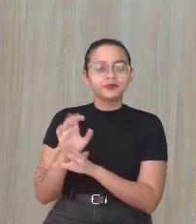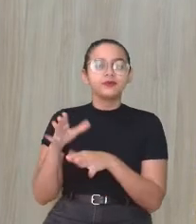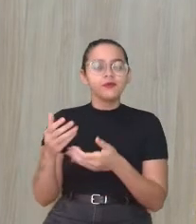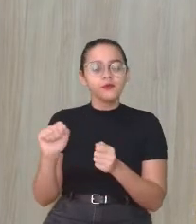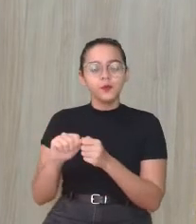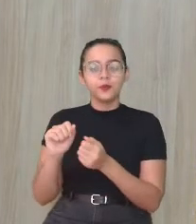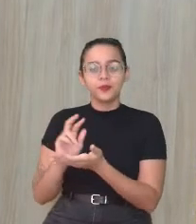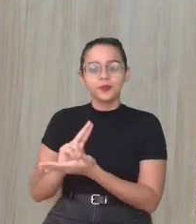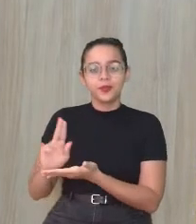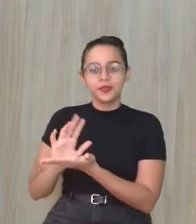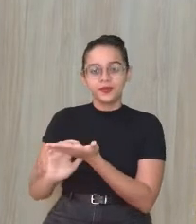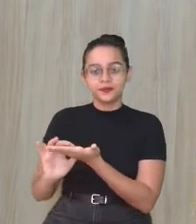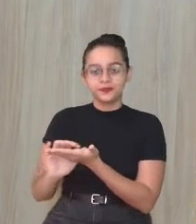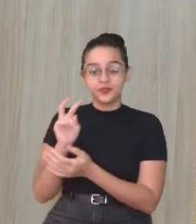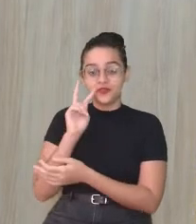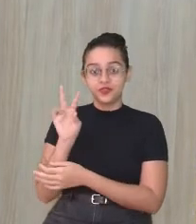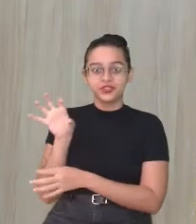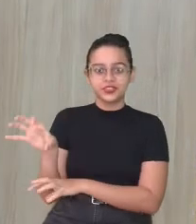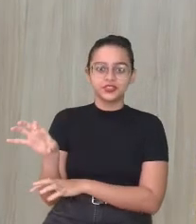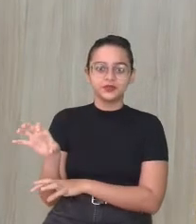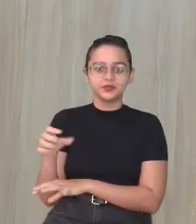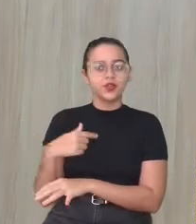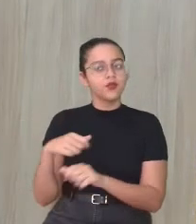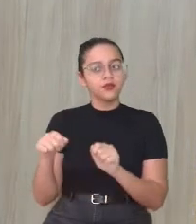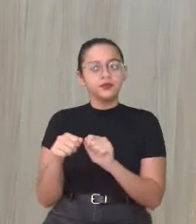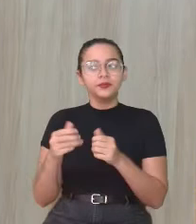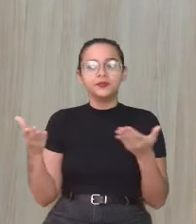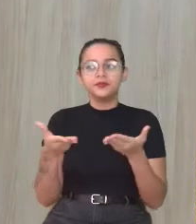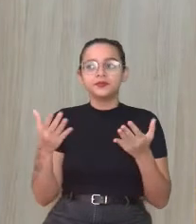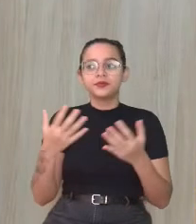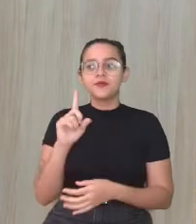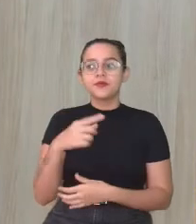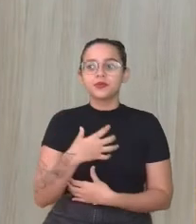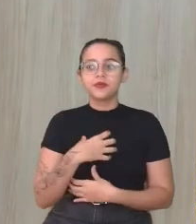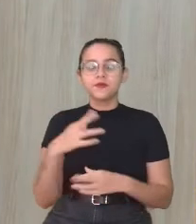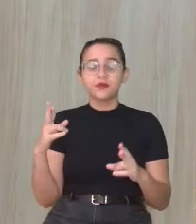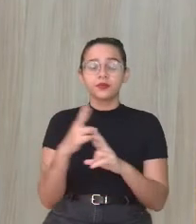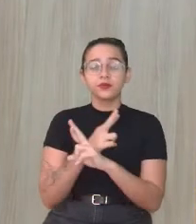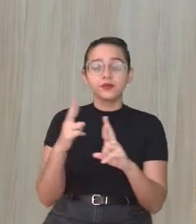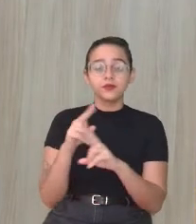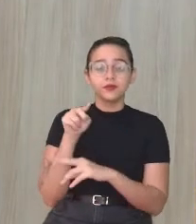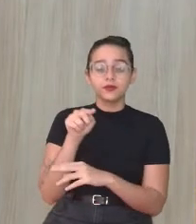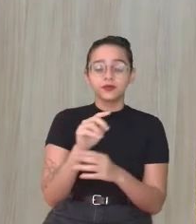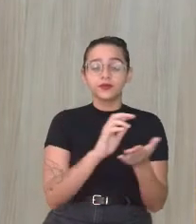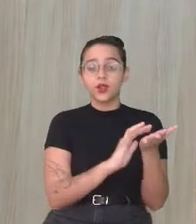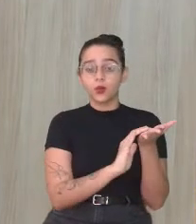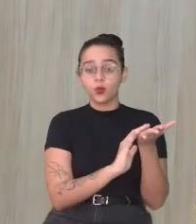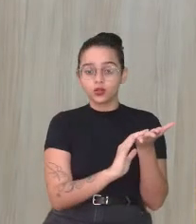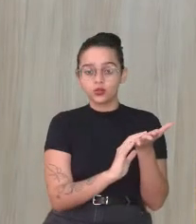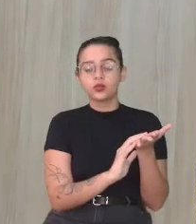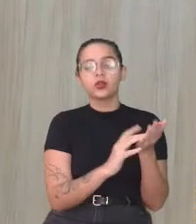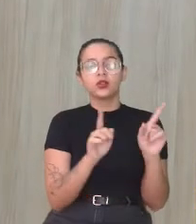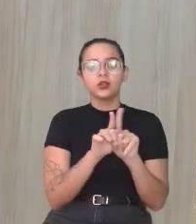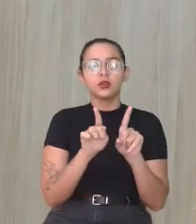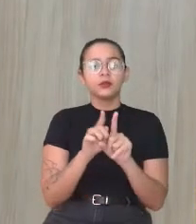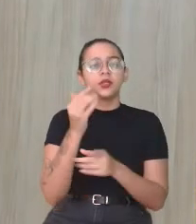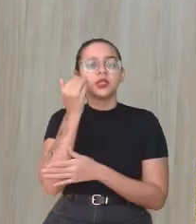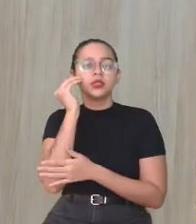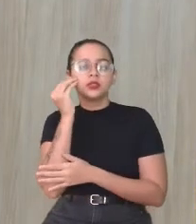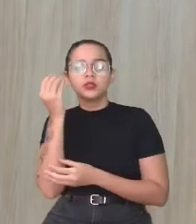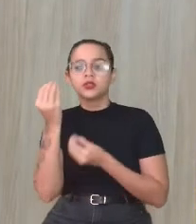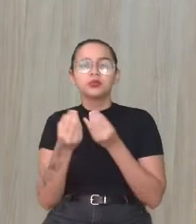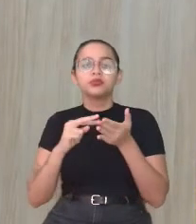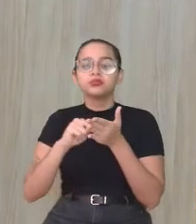calculadora, a gente viu daquela forma. O que eu vou fazer aí é de uma maneira de relacionar aquele da calculadora e interpretando